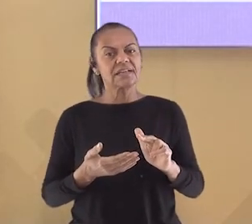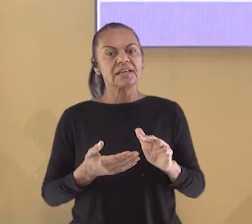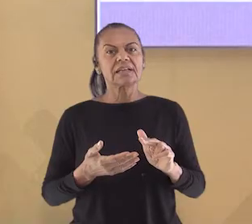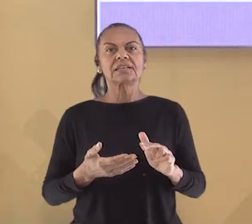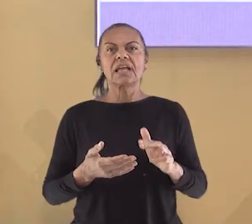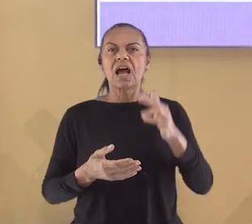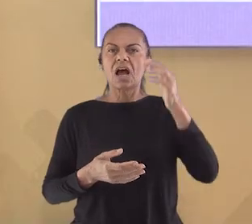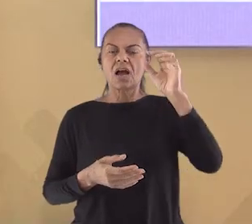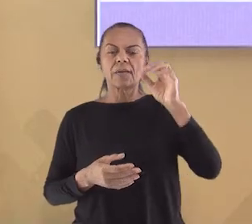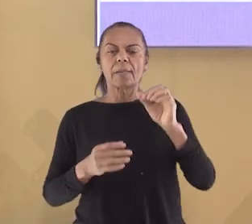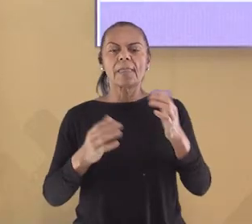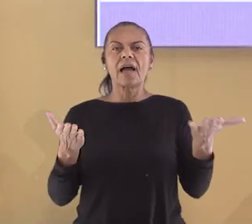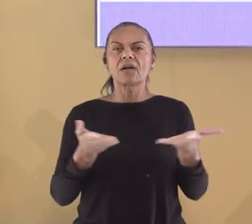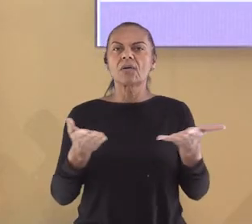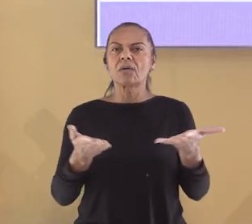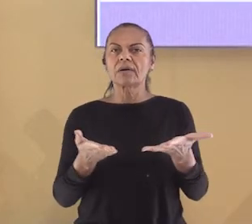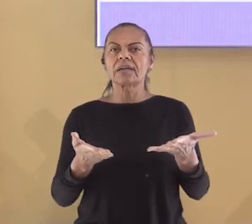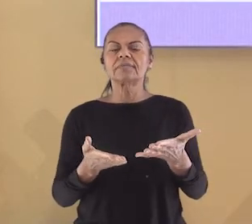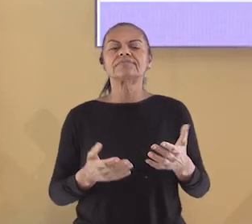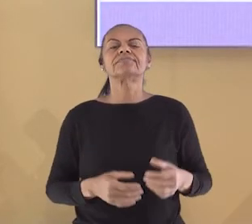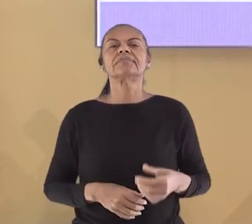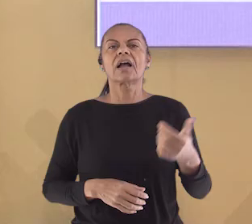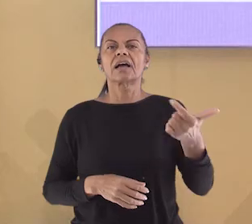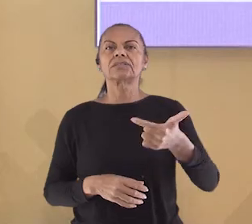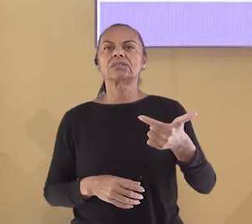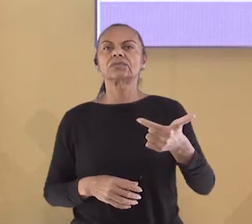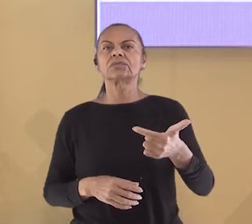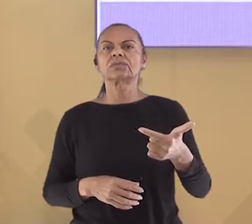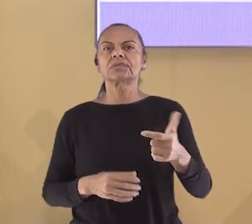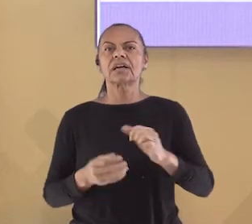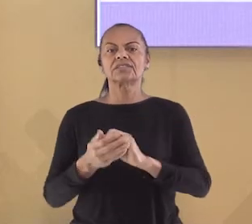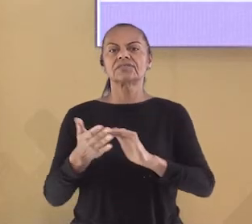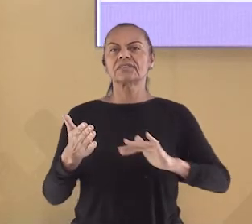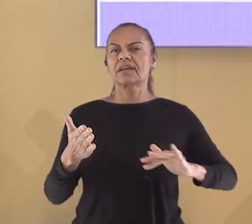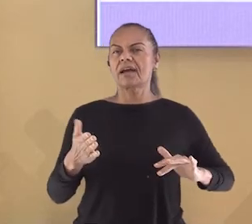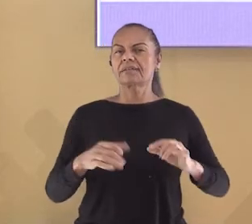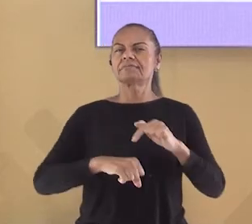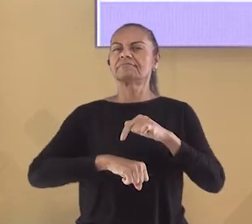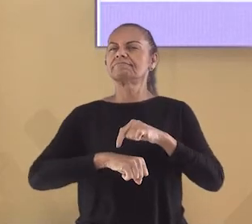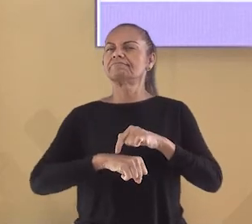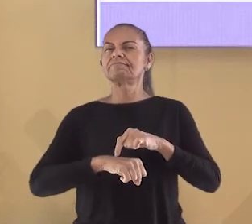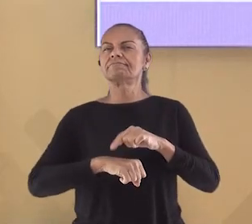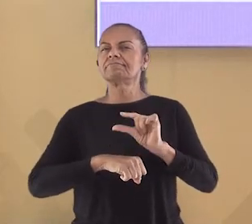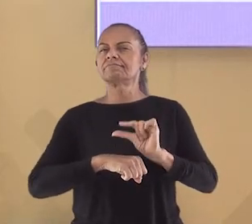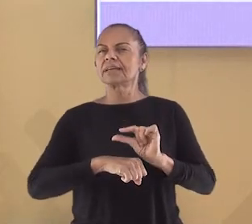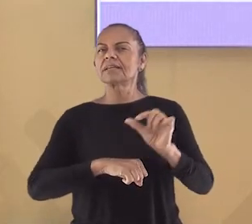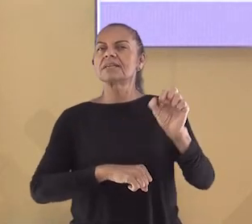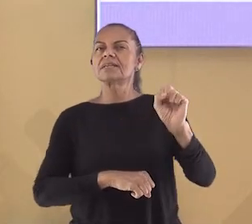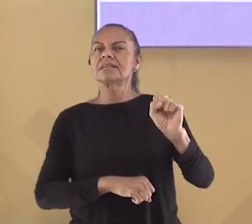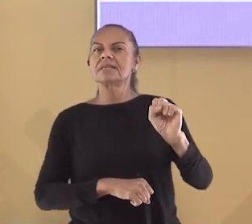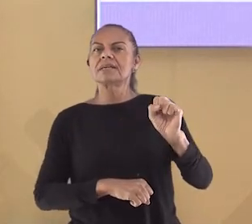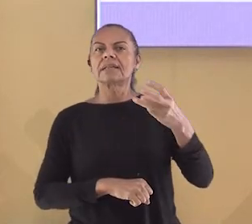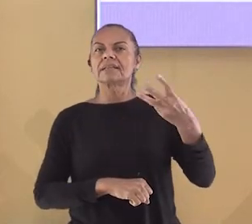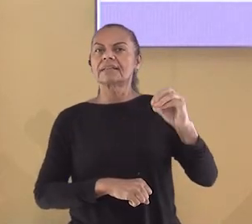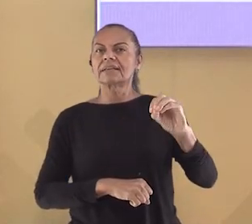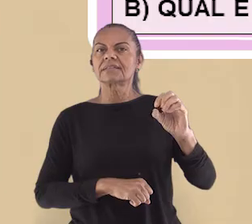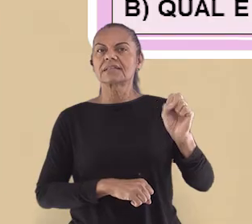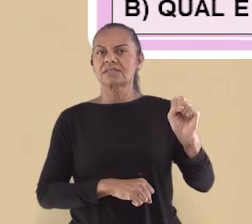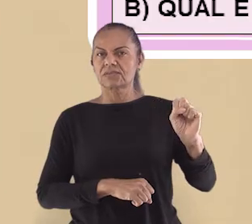e umbanda. Vamos dar um tempo para você pensar sobre a nossa segunda atividade. 30 segundos para você